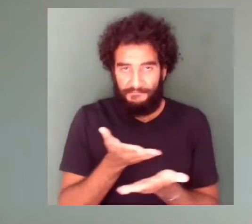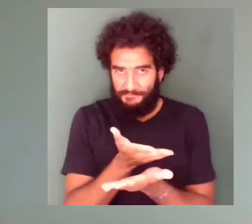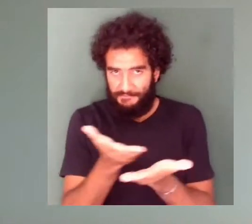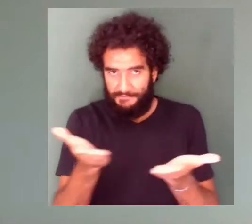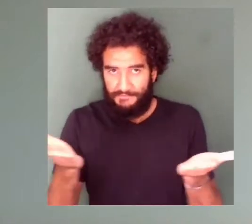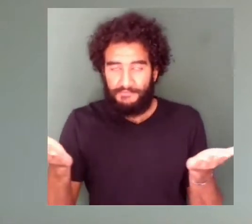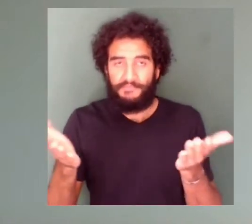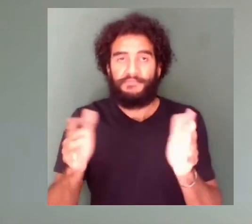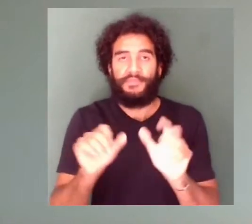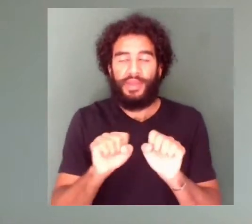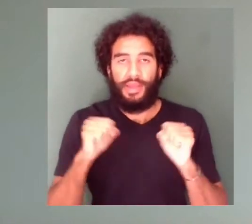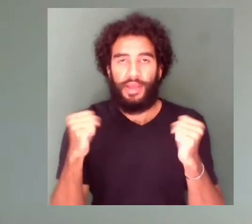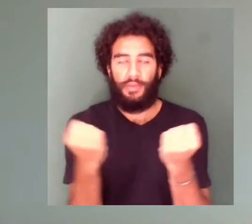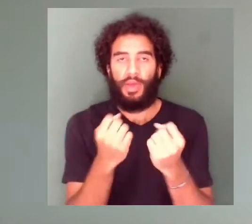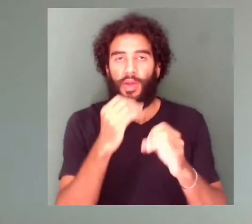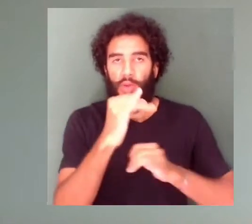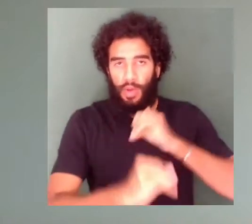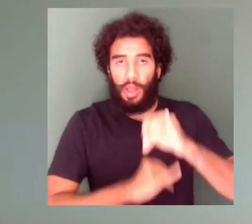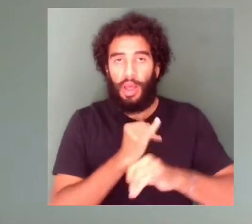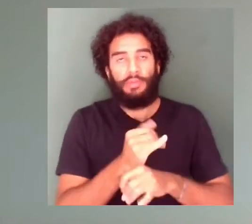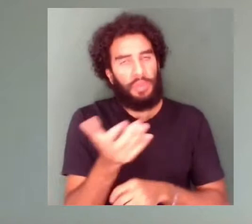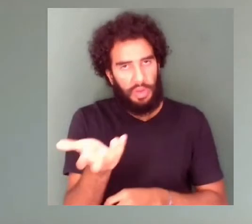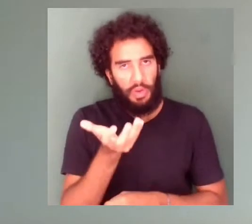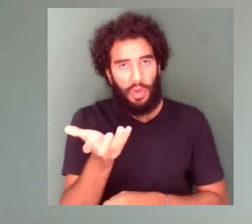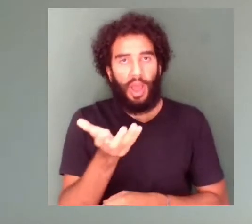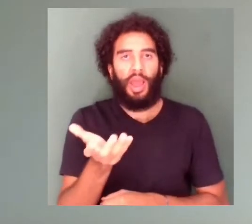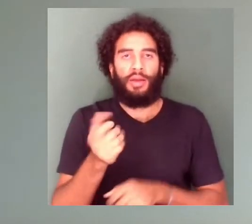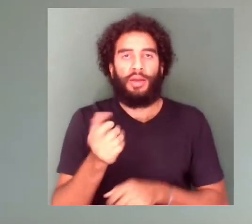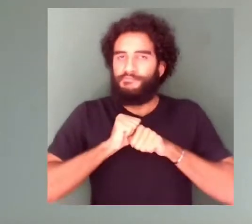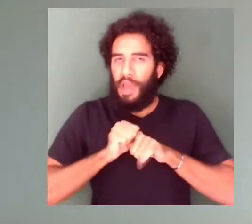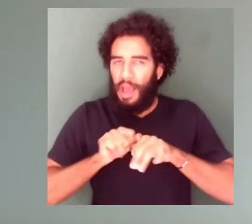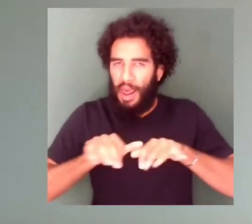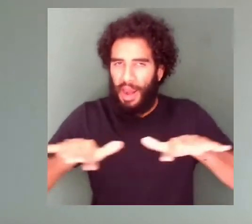éxito. Gracias.